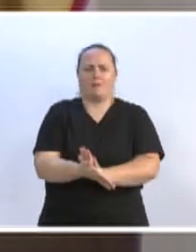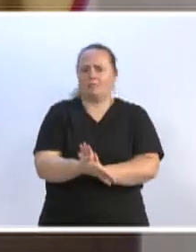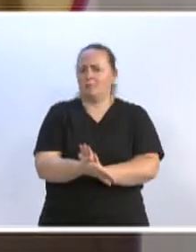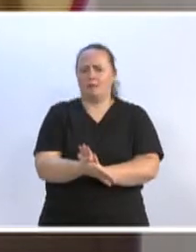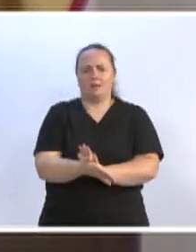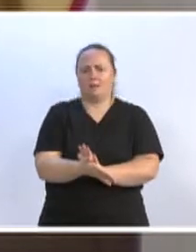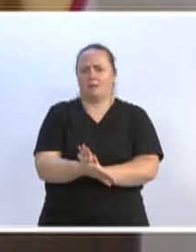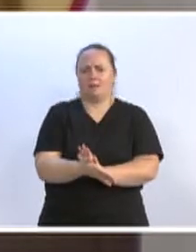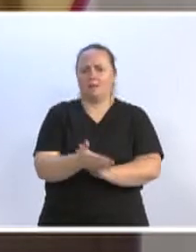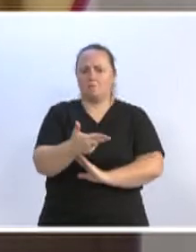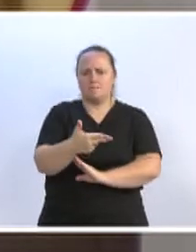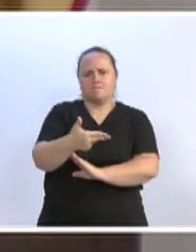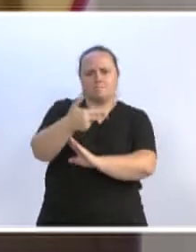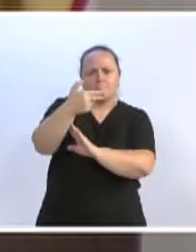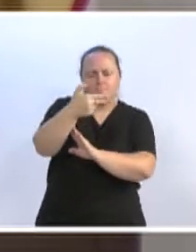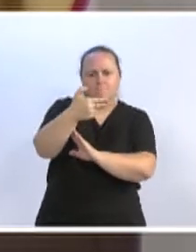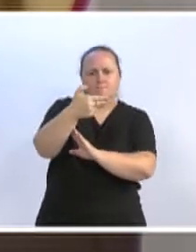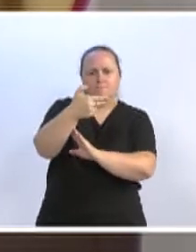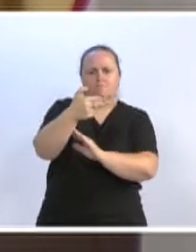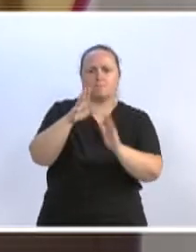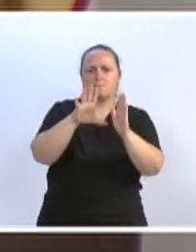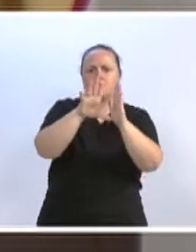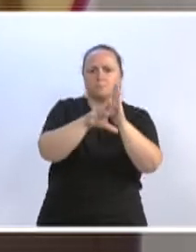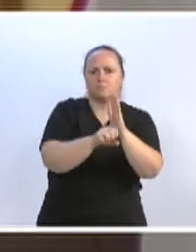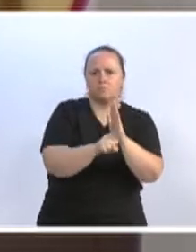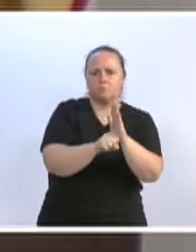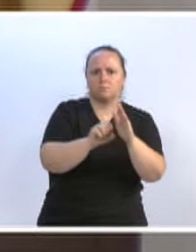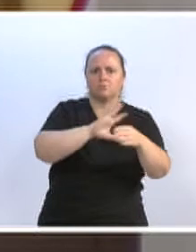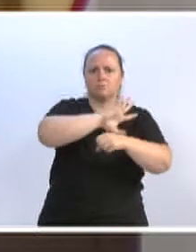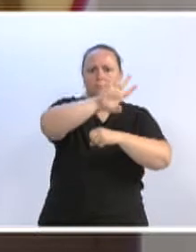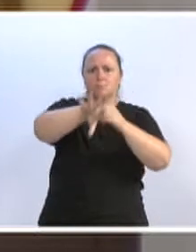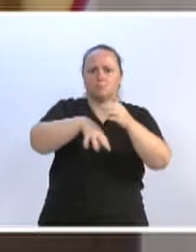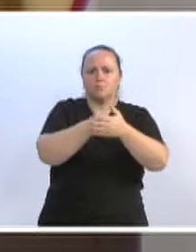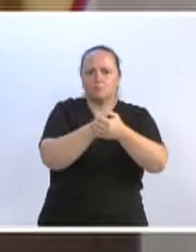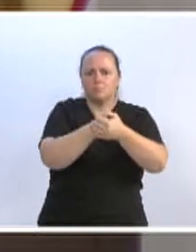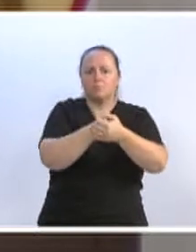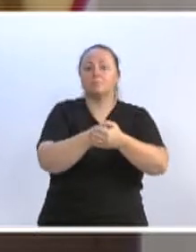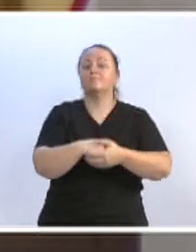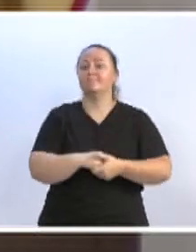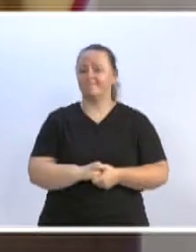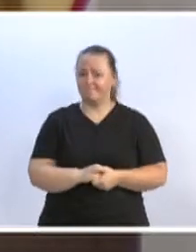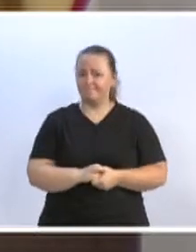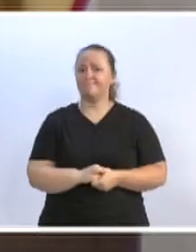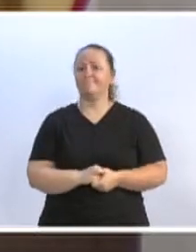Nos assaltos, nos roubos, o homicídio.